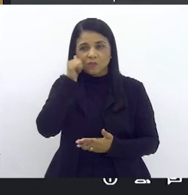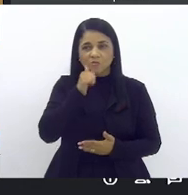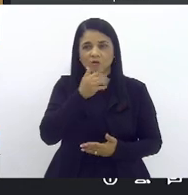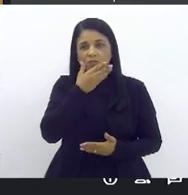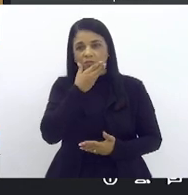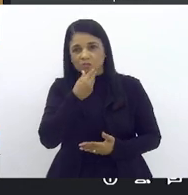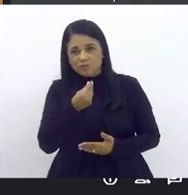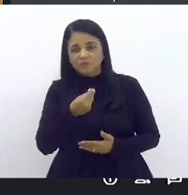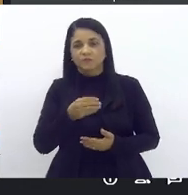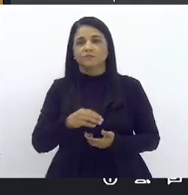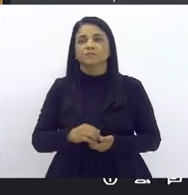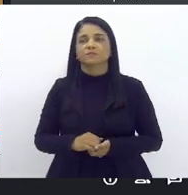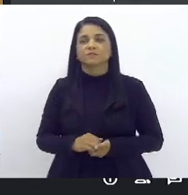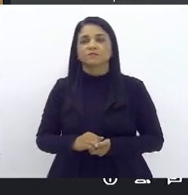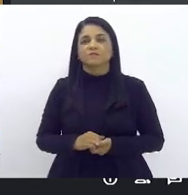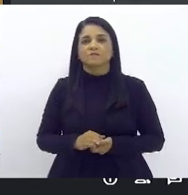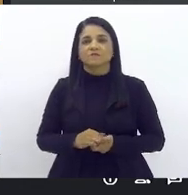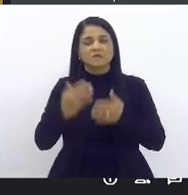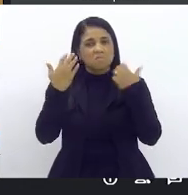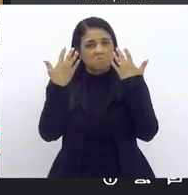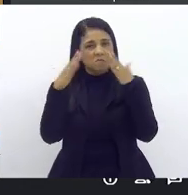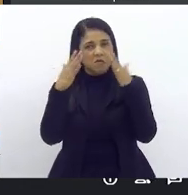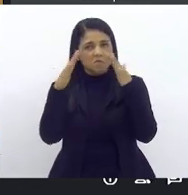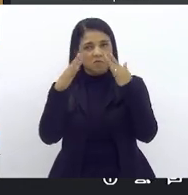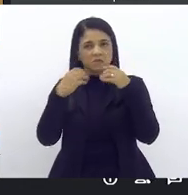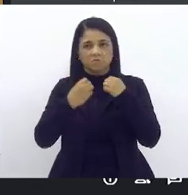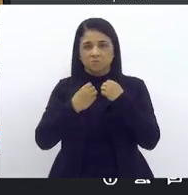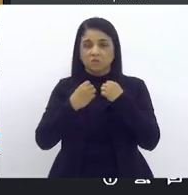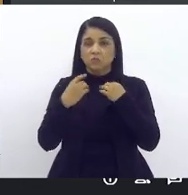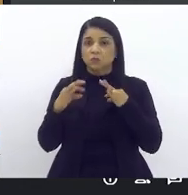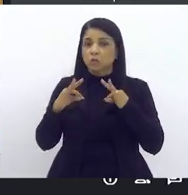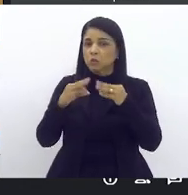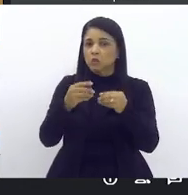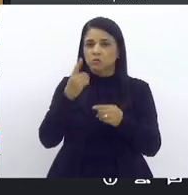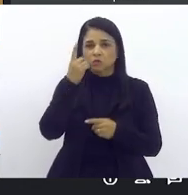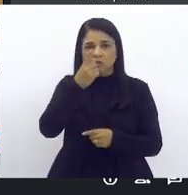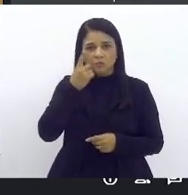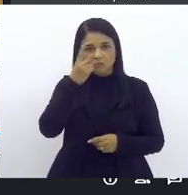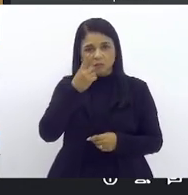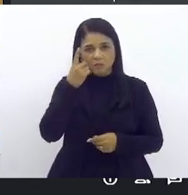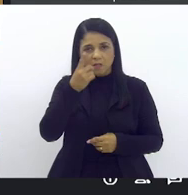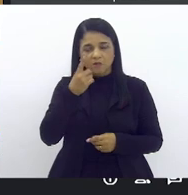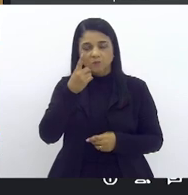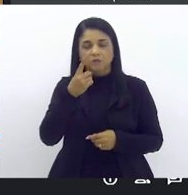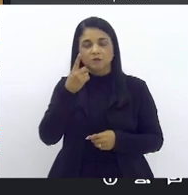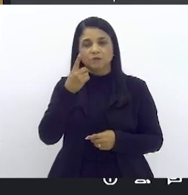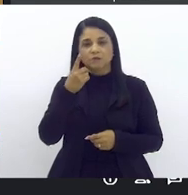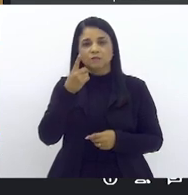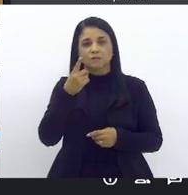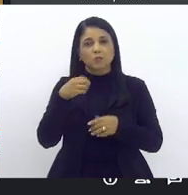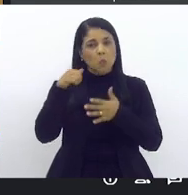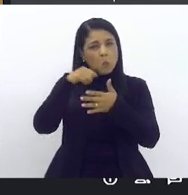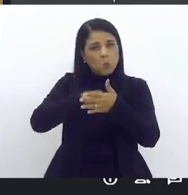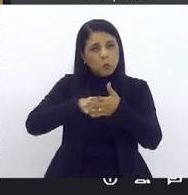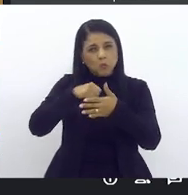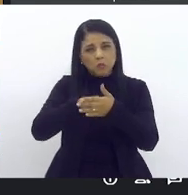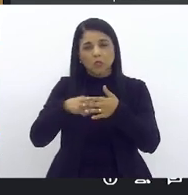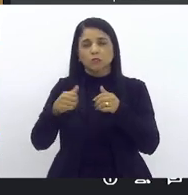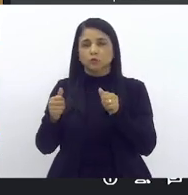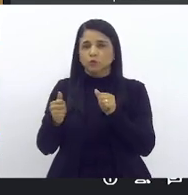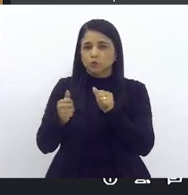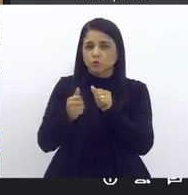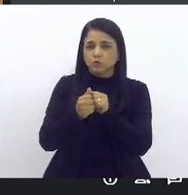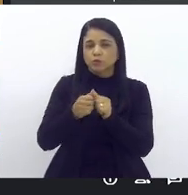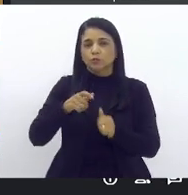todos e a todos. Eu quero parabenizar todos os deputados. Mas ele é segunda mesmo. que estão nessa luta junto